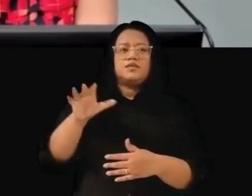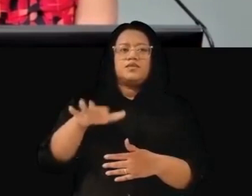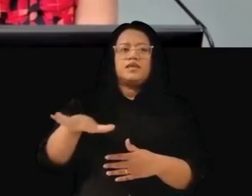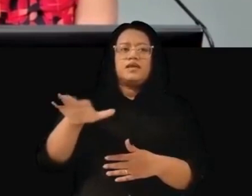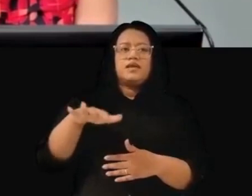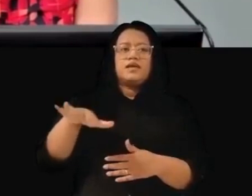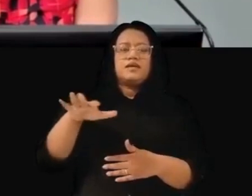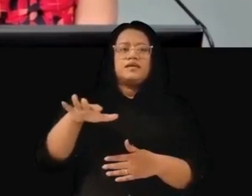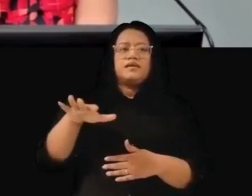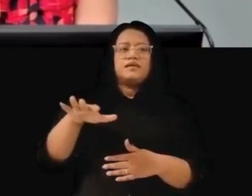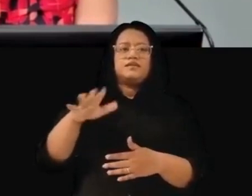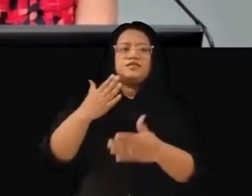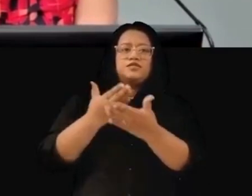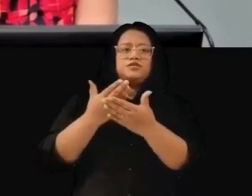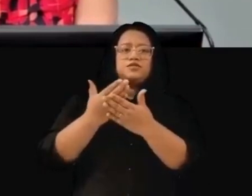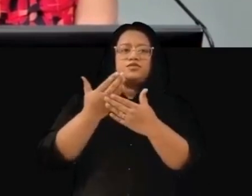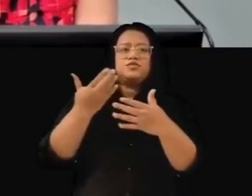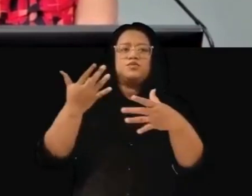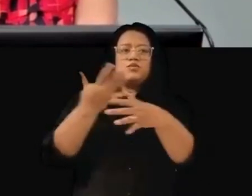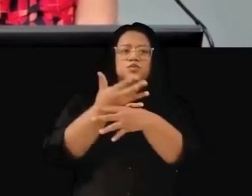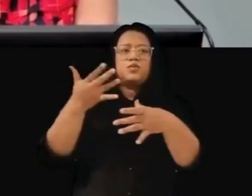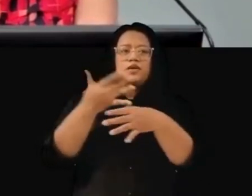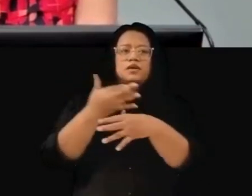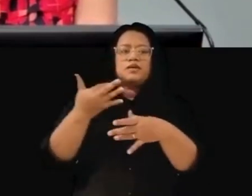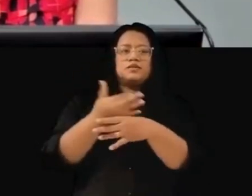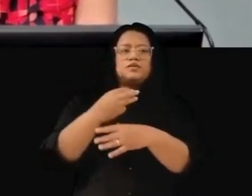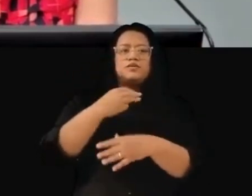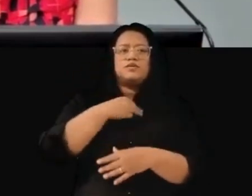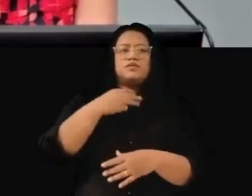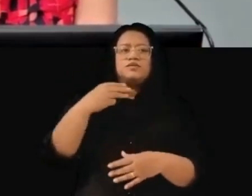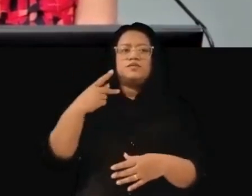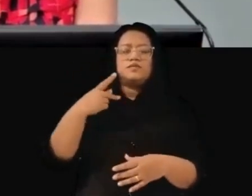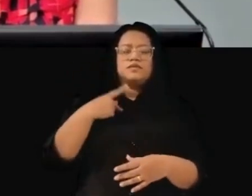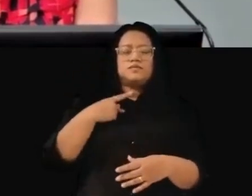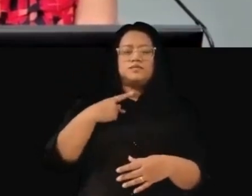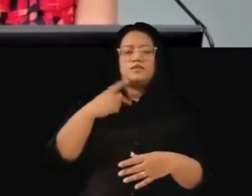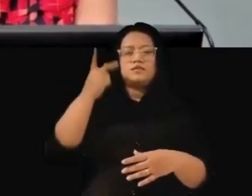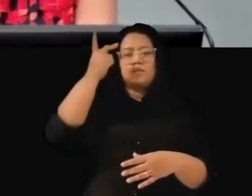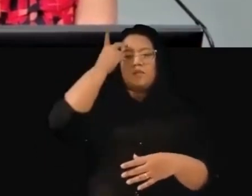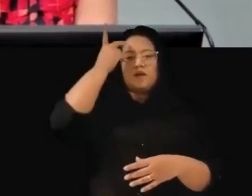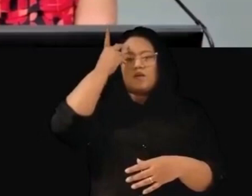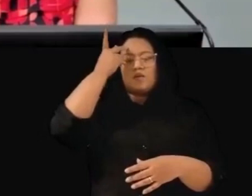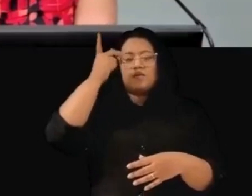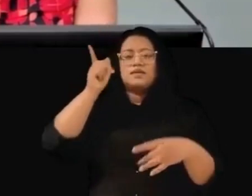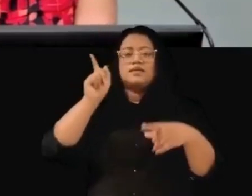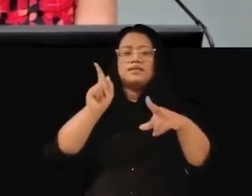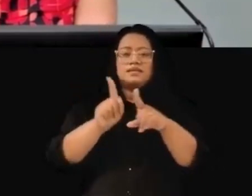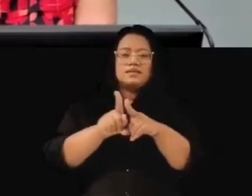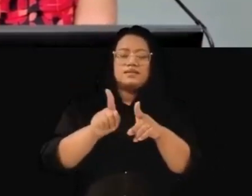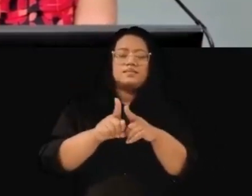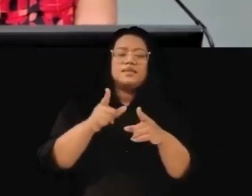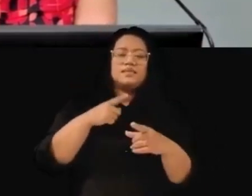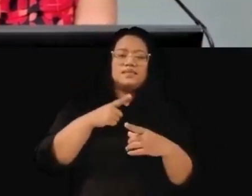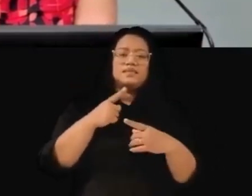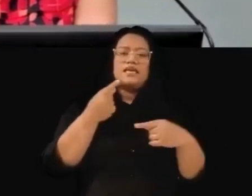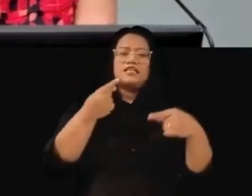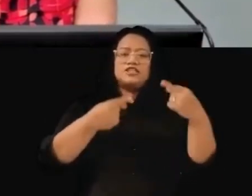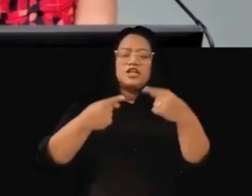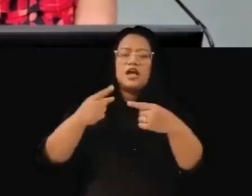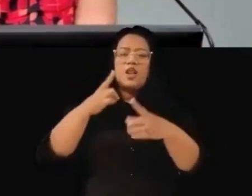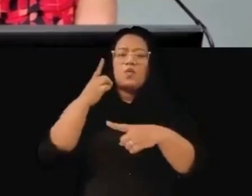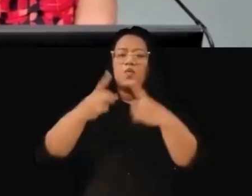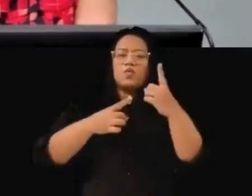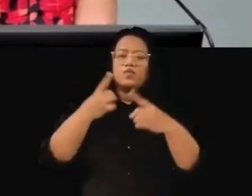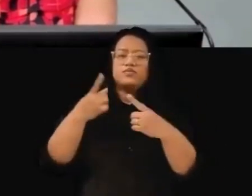de estudos urbanos, né, no Ministério Público de São Paulo. Enfim, há uma possibilidade de diálogo, de interlocução, né, e eu